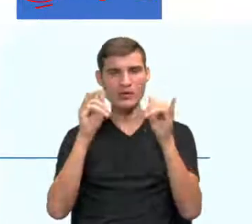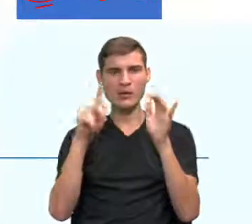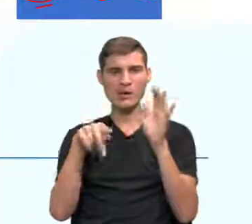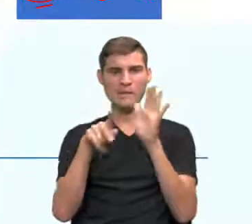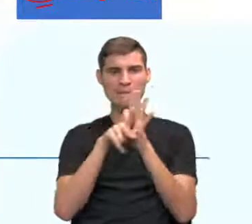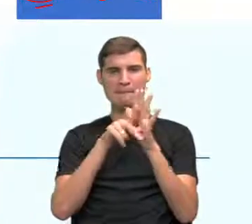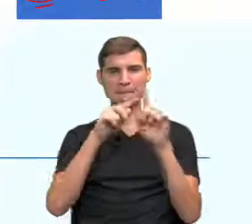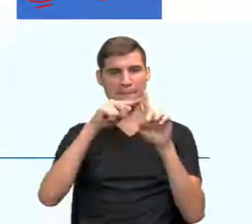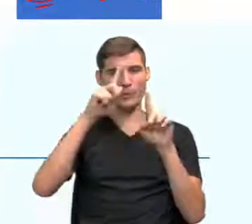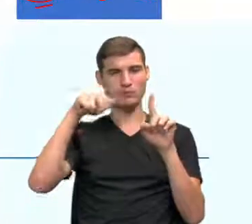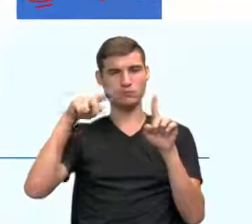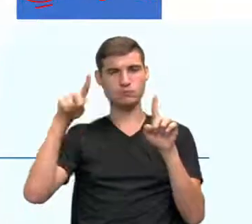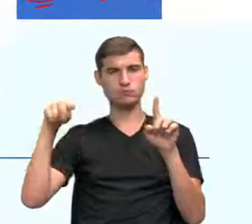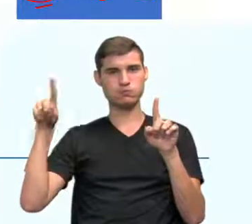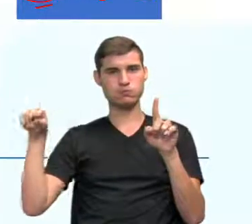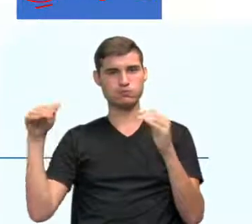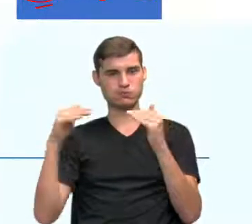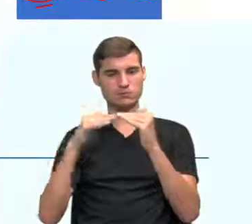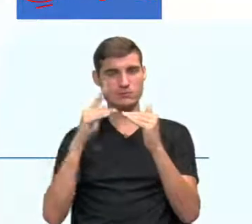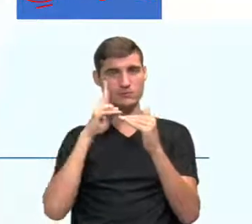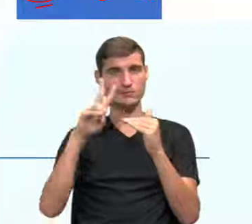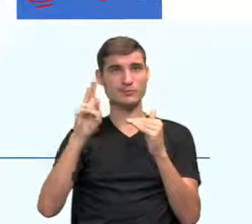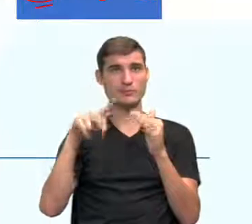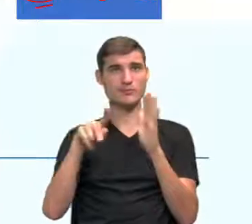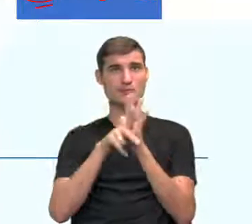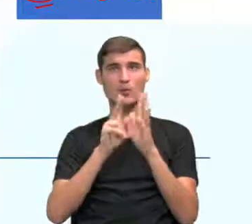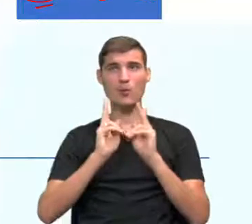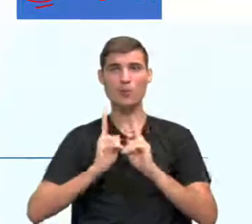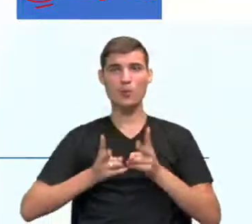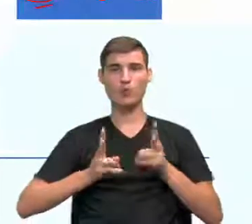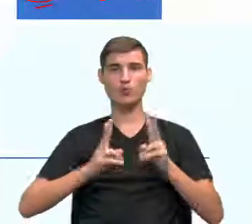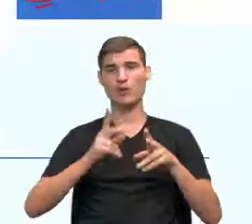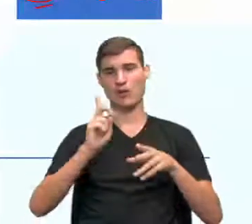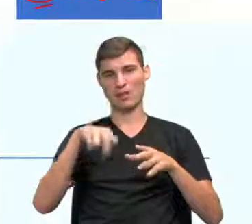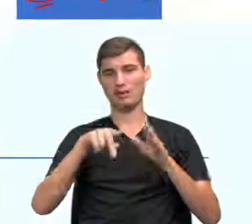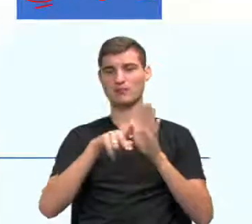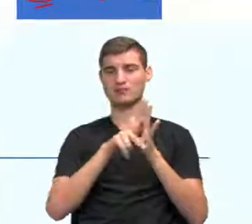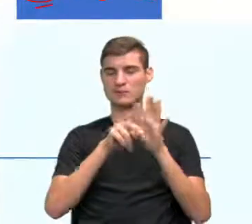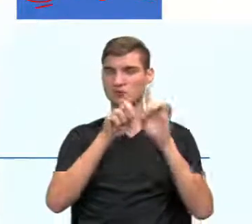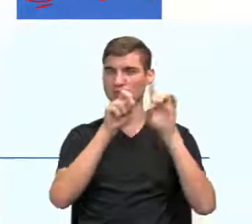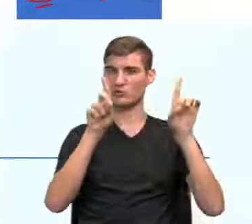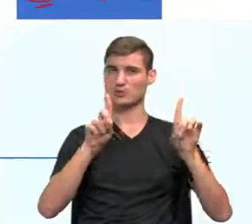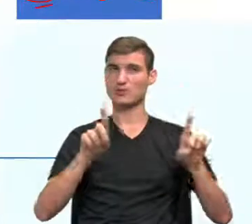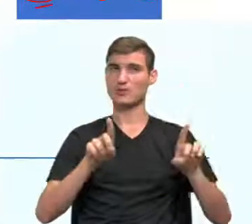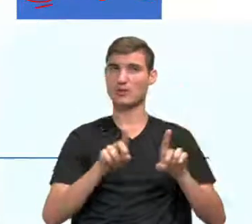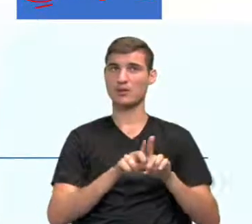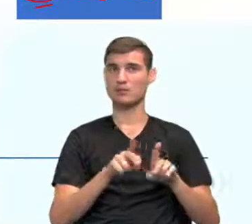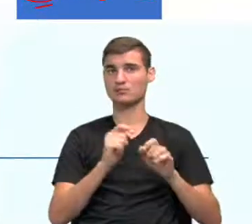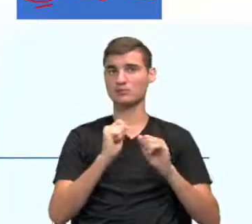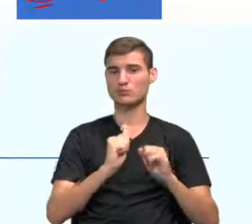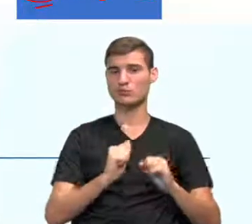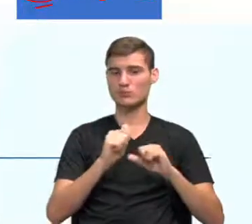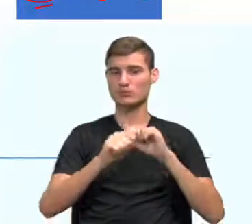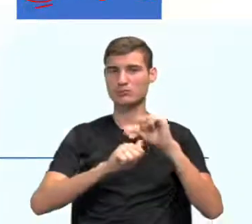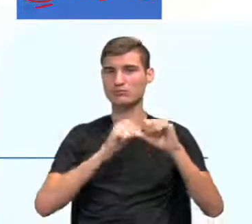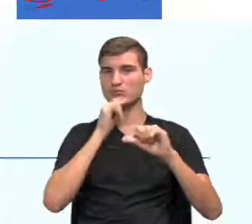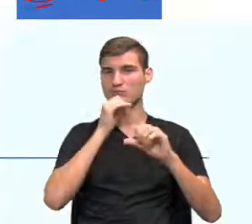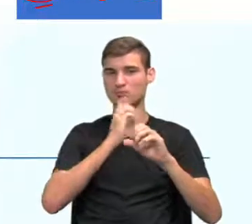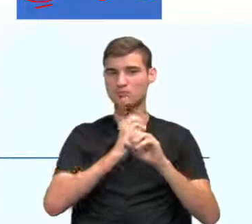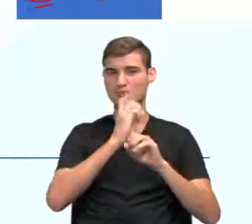Trem de pulso, uma onda quadrada, periódica, que a gente pode modificar, por exemplo, o Dutch